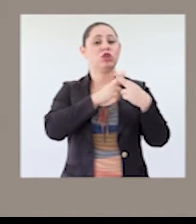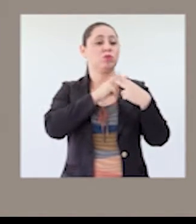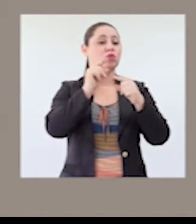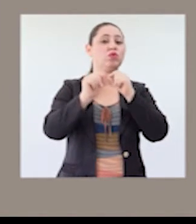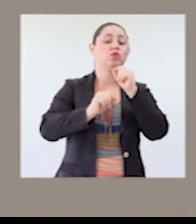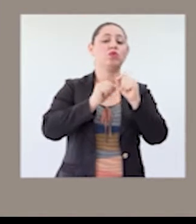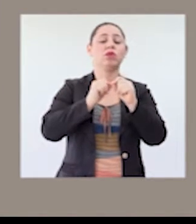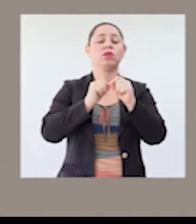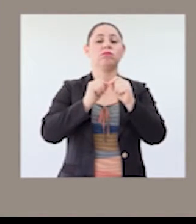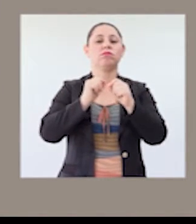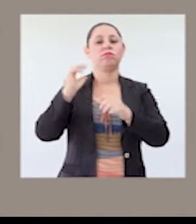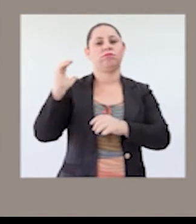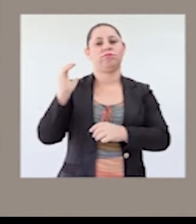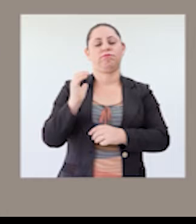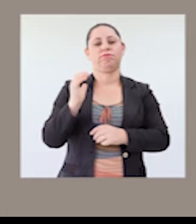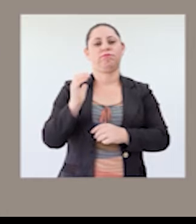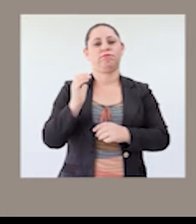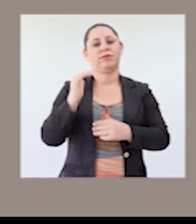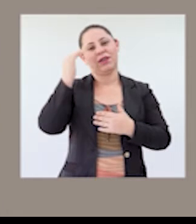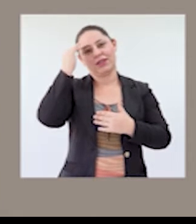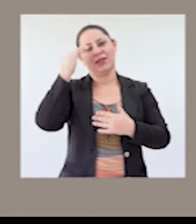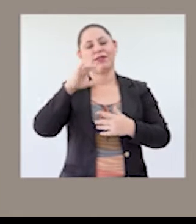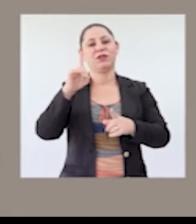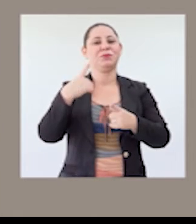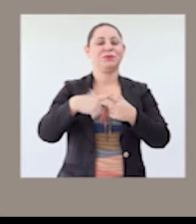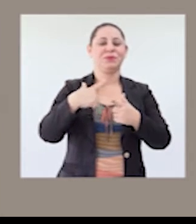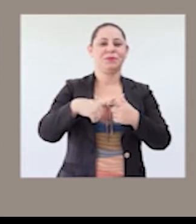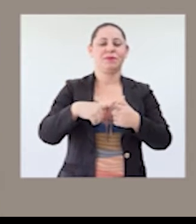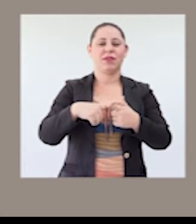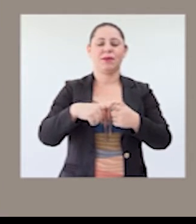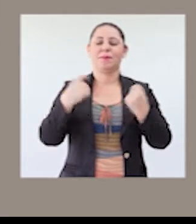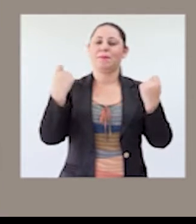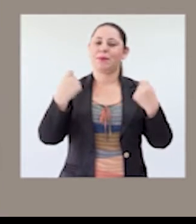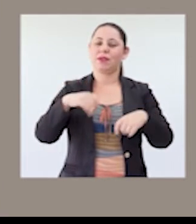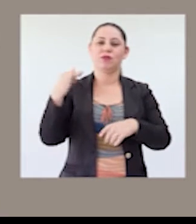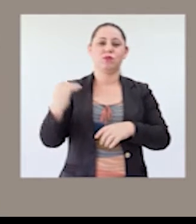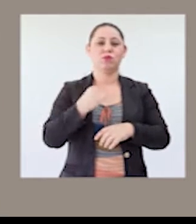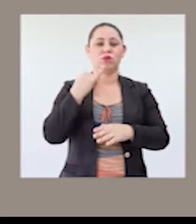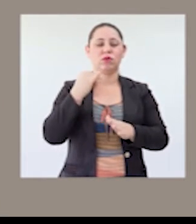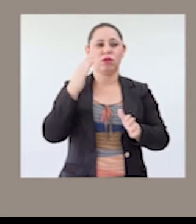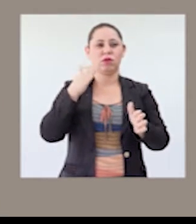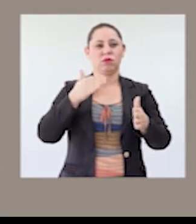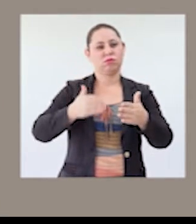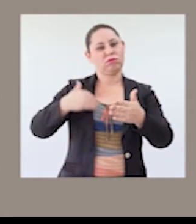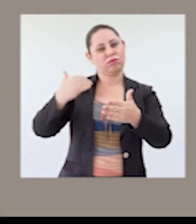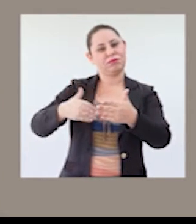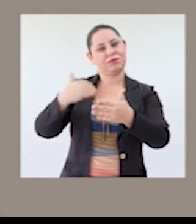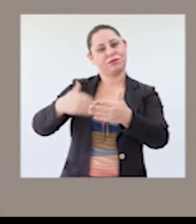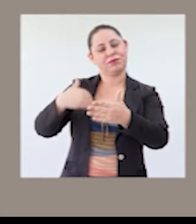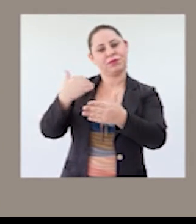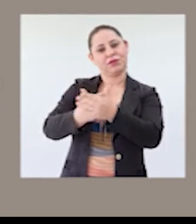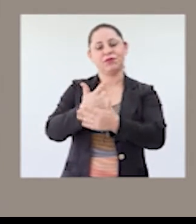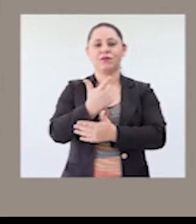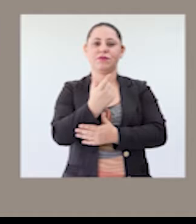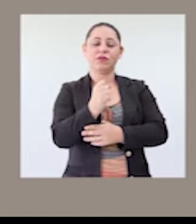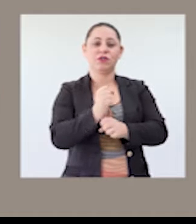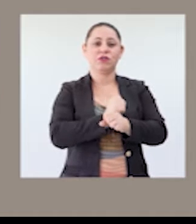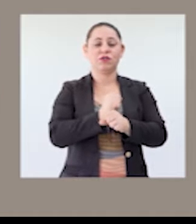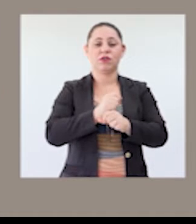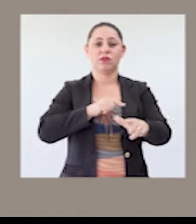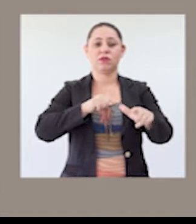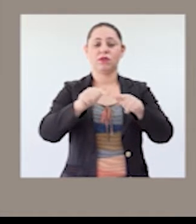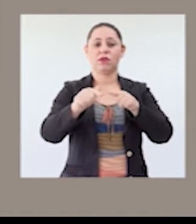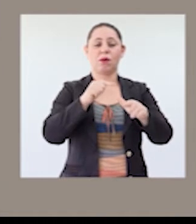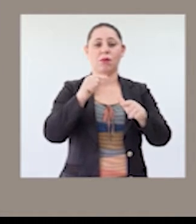pela prática de crime. E, graças a Deus, é importante eu frisar, né, ao longo desses 20 anos já que eu